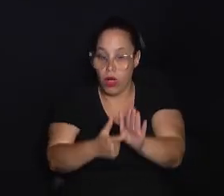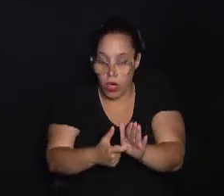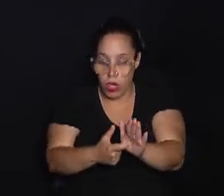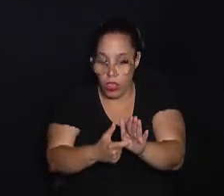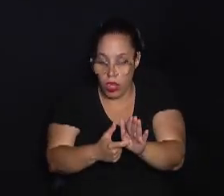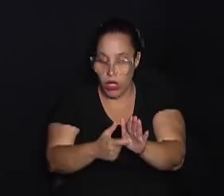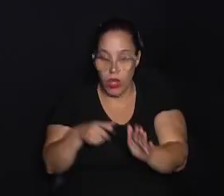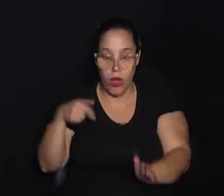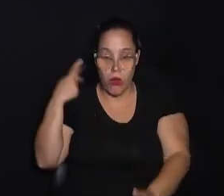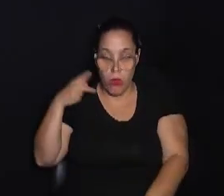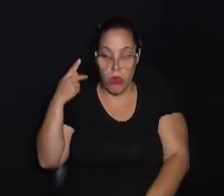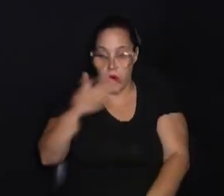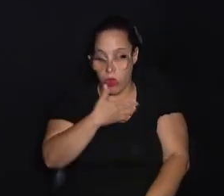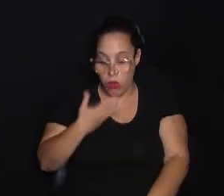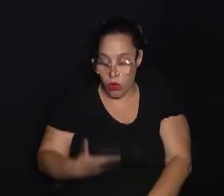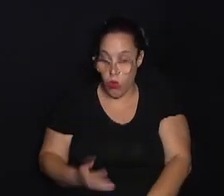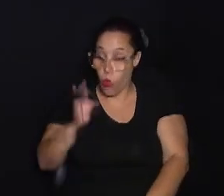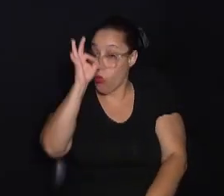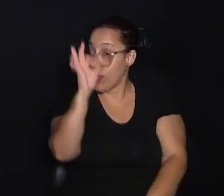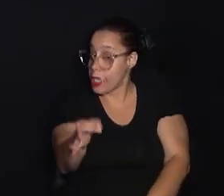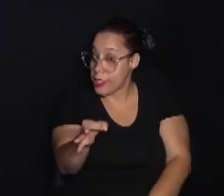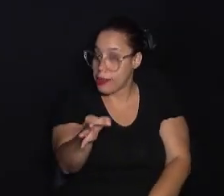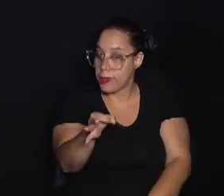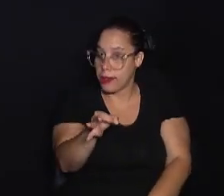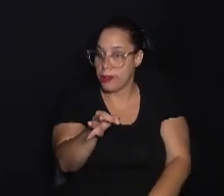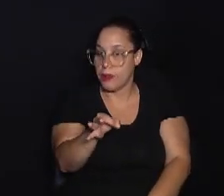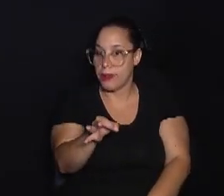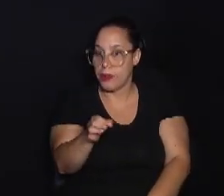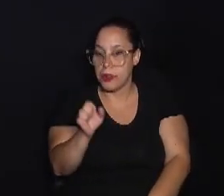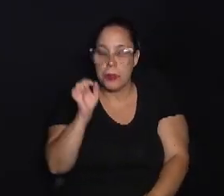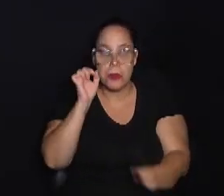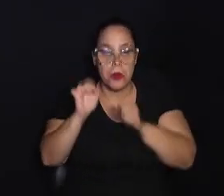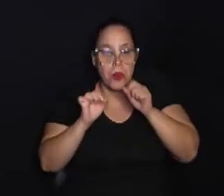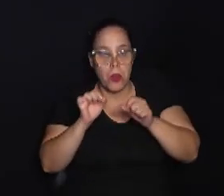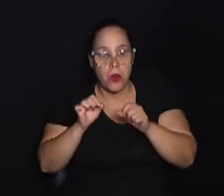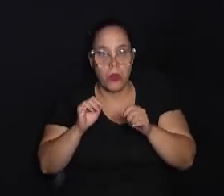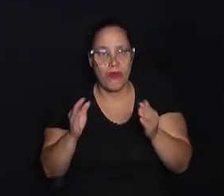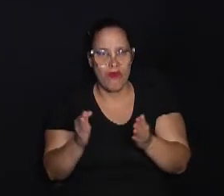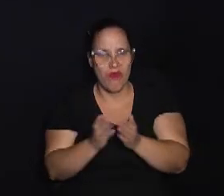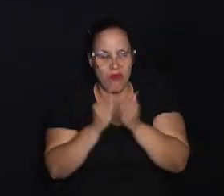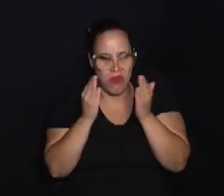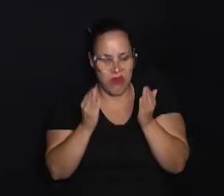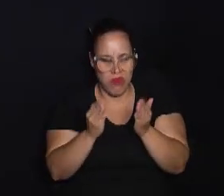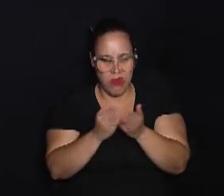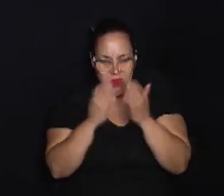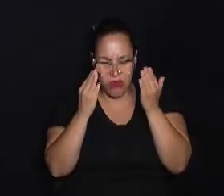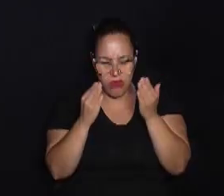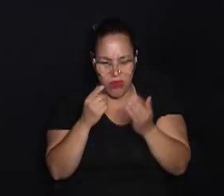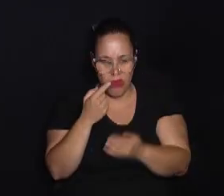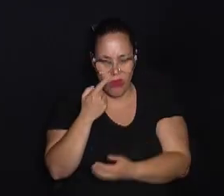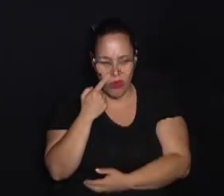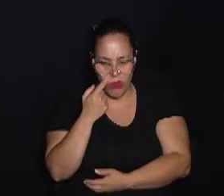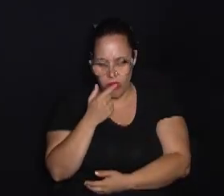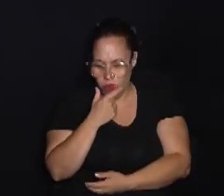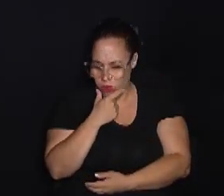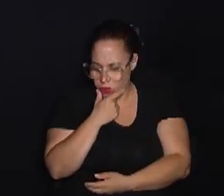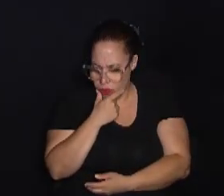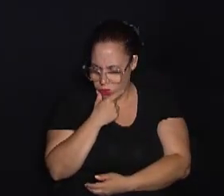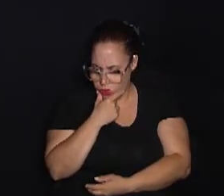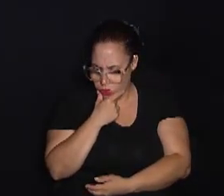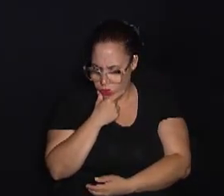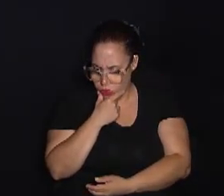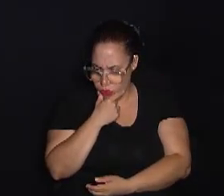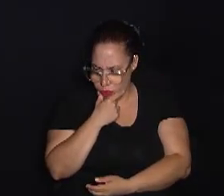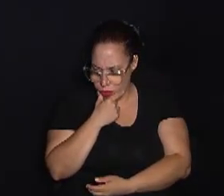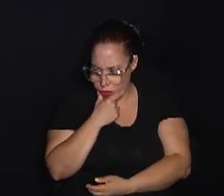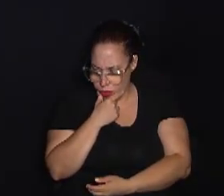política pública eficaz. Então a gente precisa saber onde que estão esses bolsões de pobreza. A gente pode até visualizar, mas tem